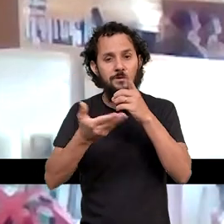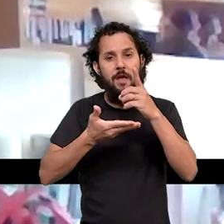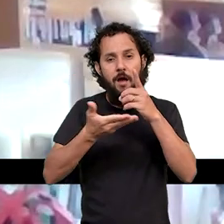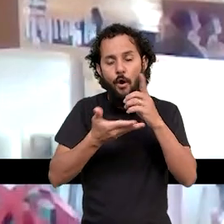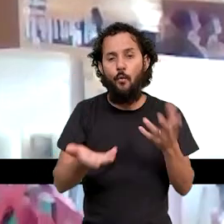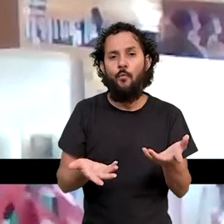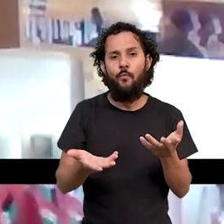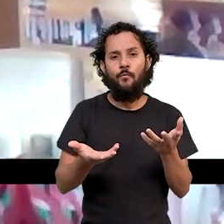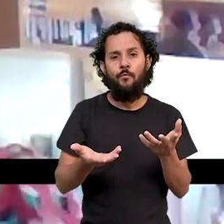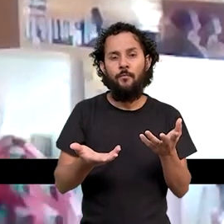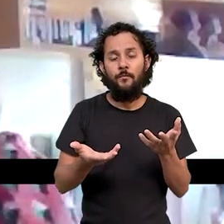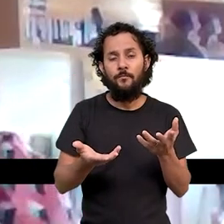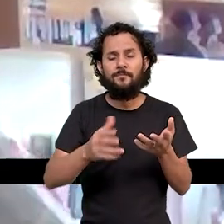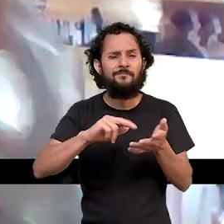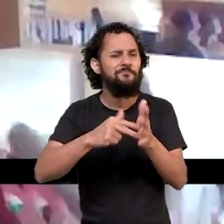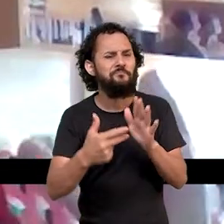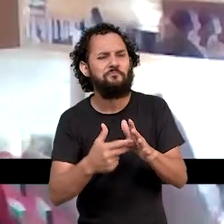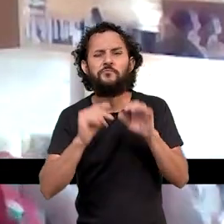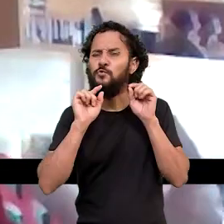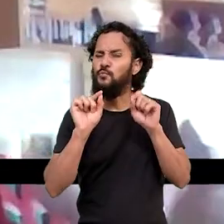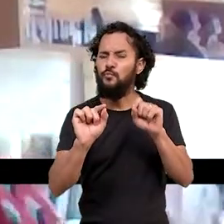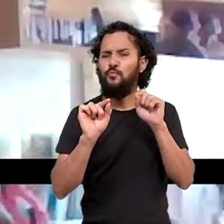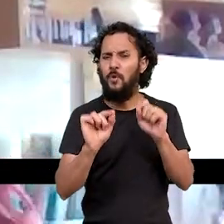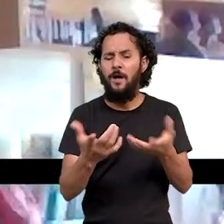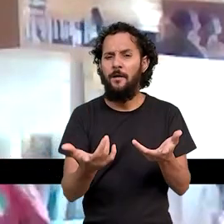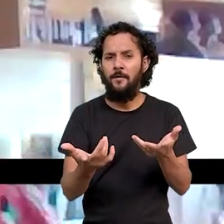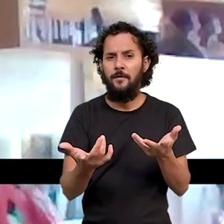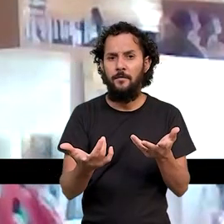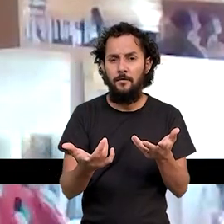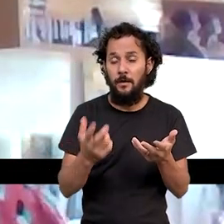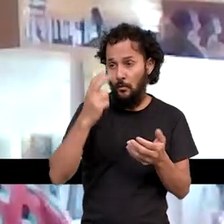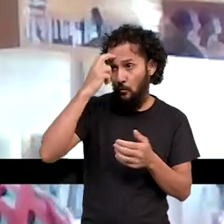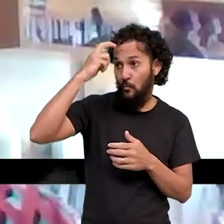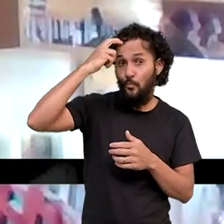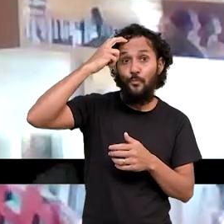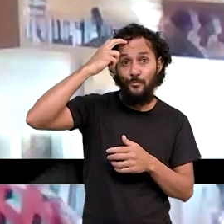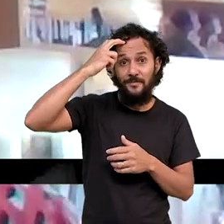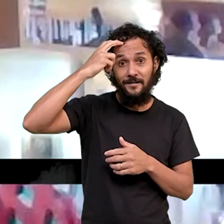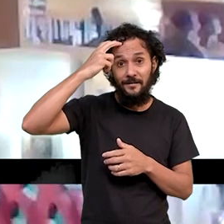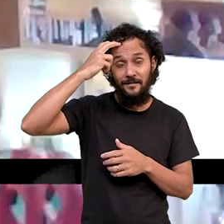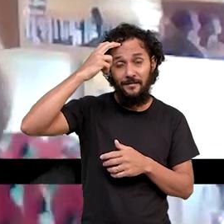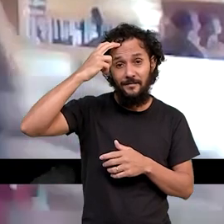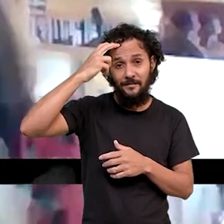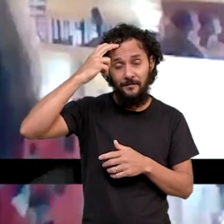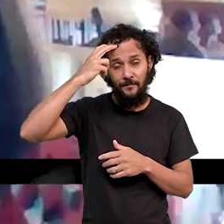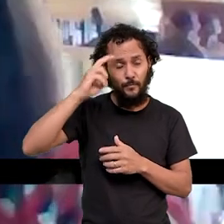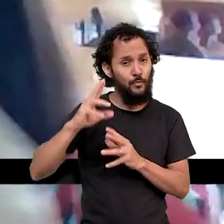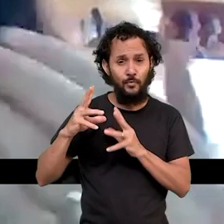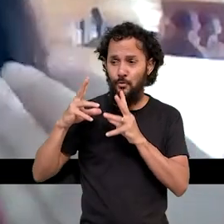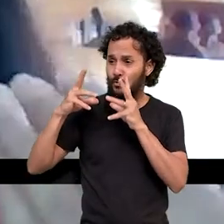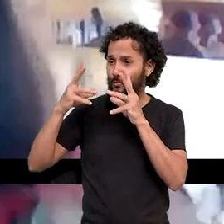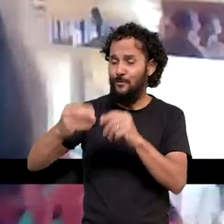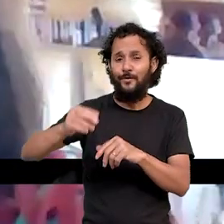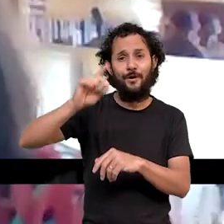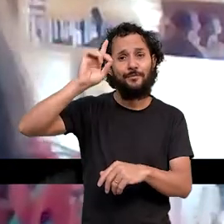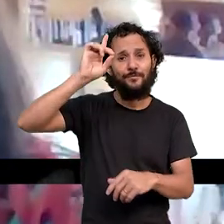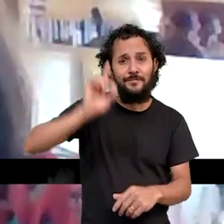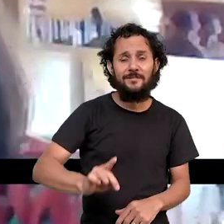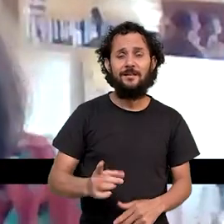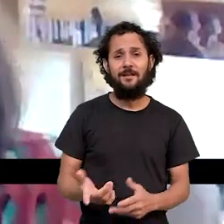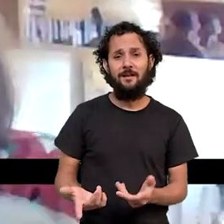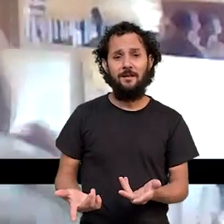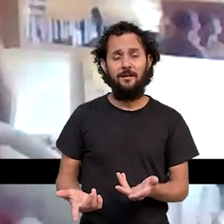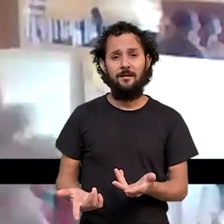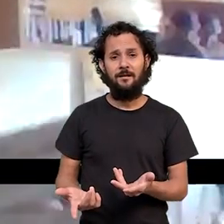social, ou seja, à cultura, todos os direitos